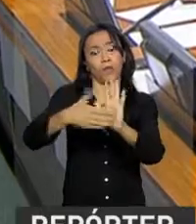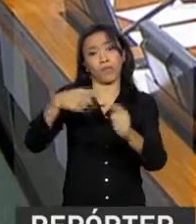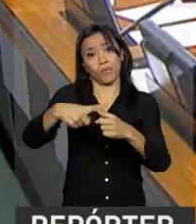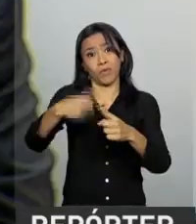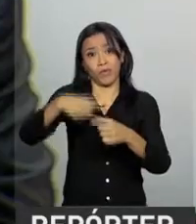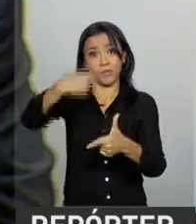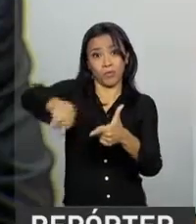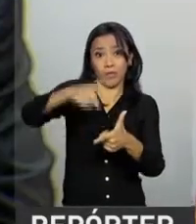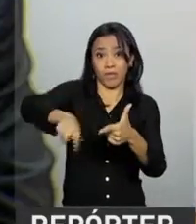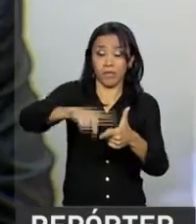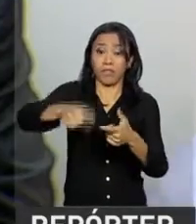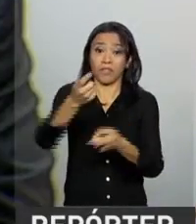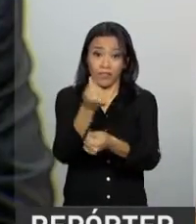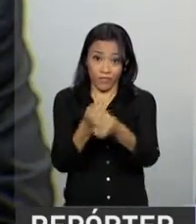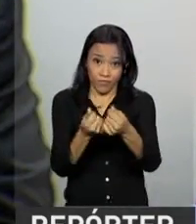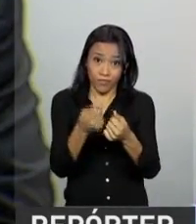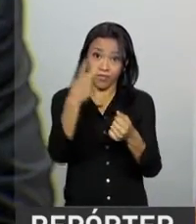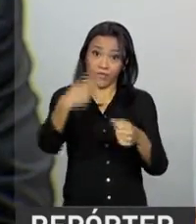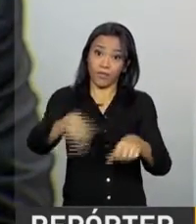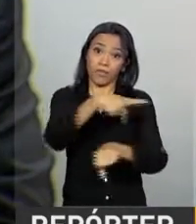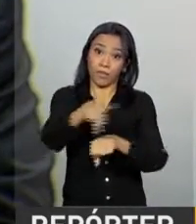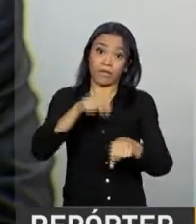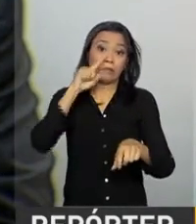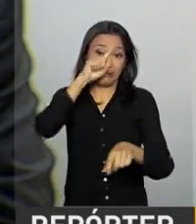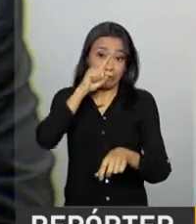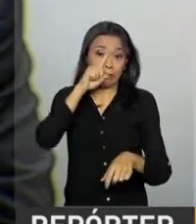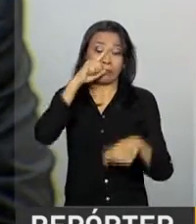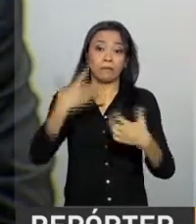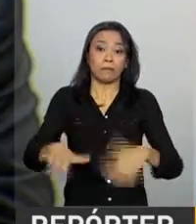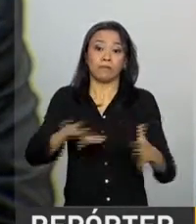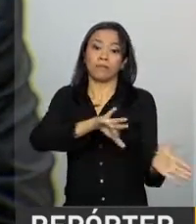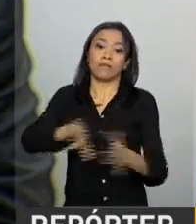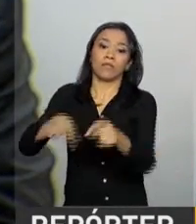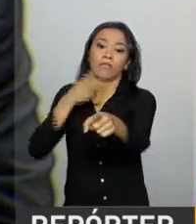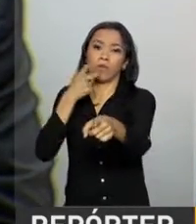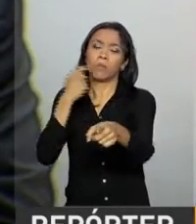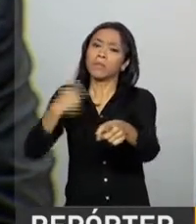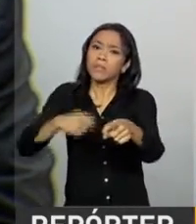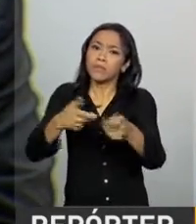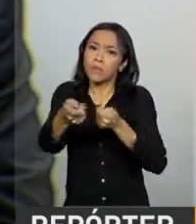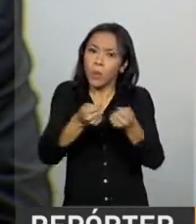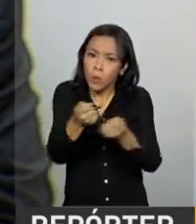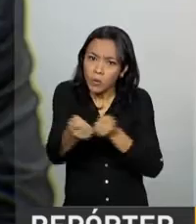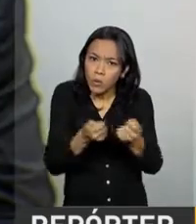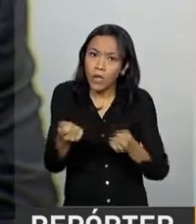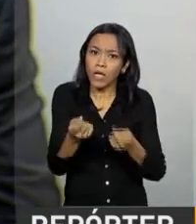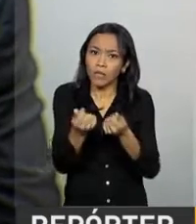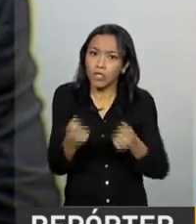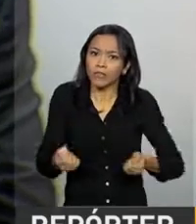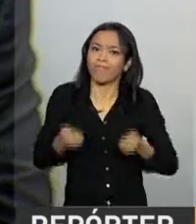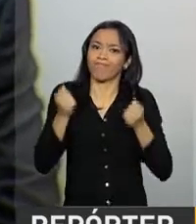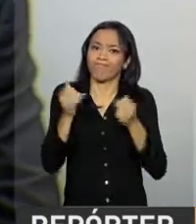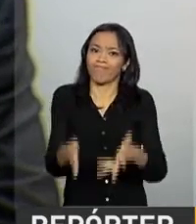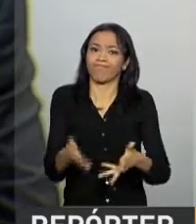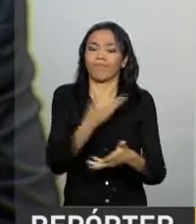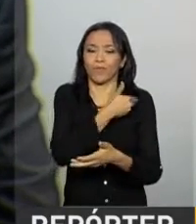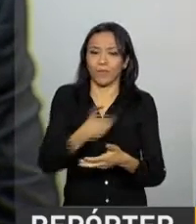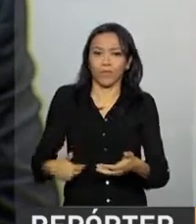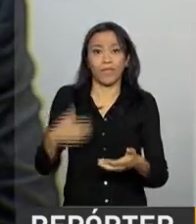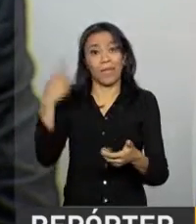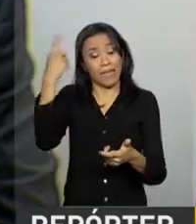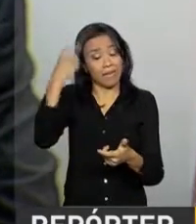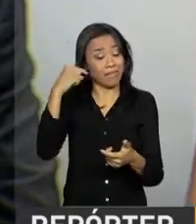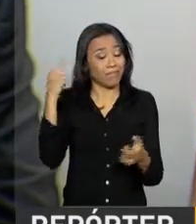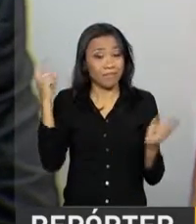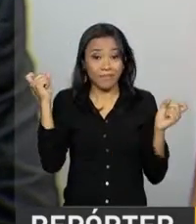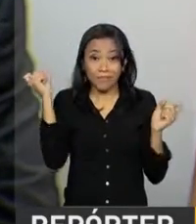é grave. Nós temos que alterar o controle do gasto no país. A situação fiscal do país é grave,